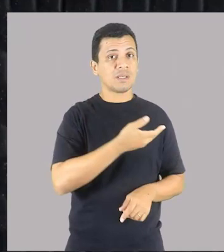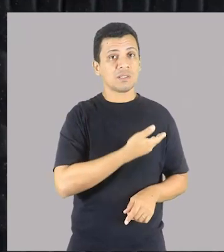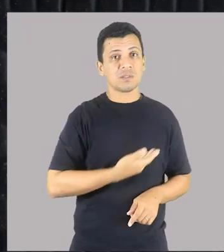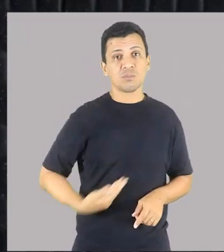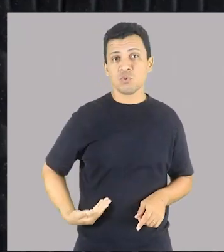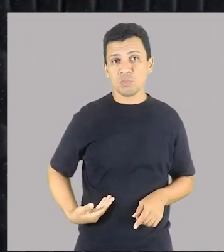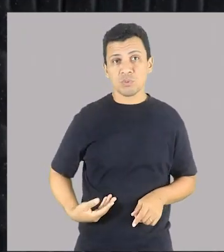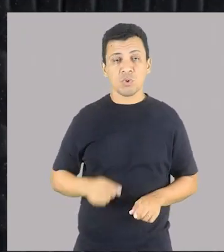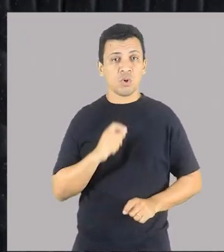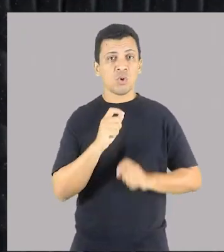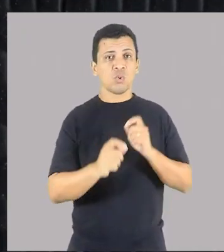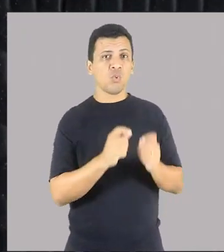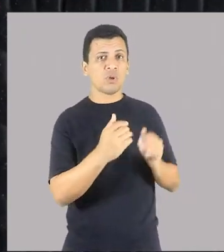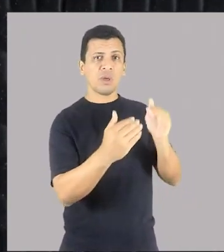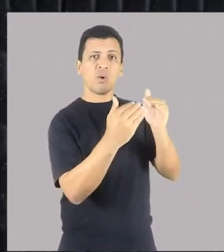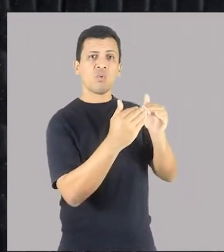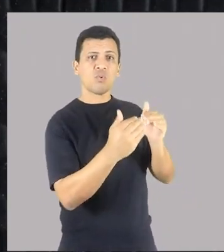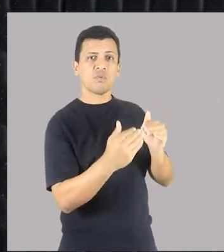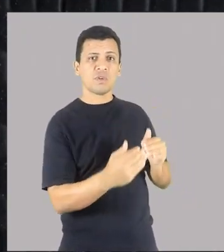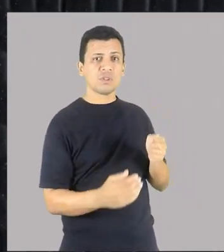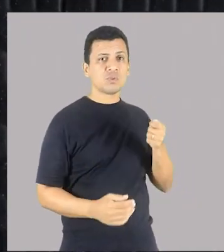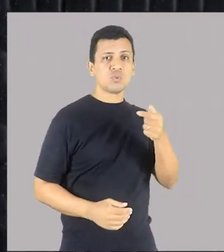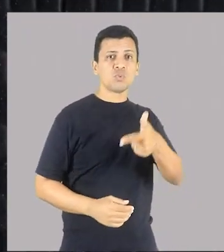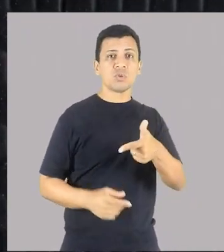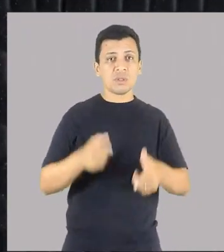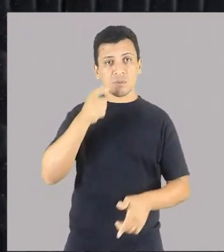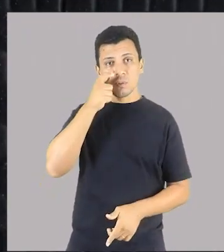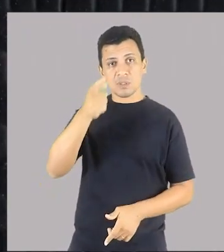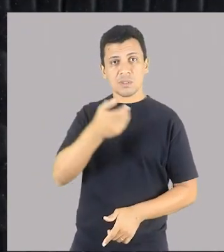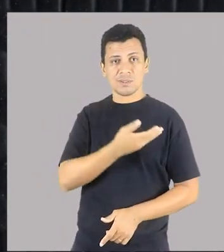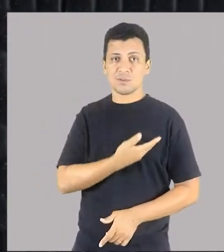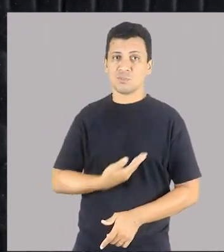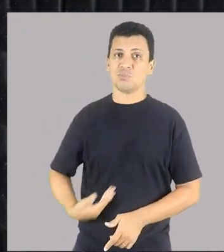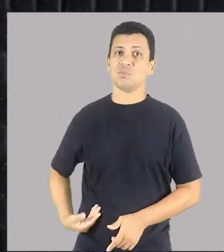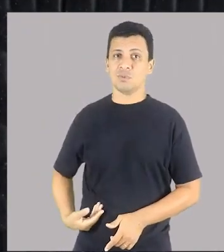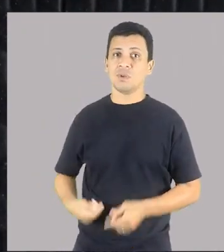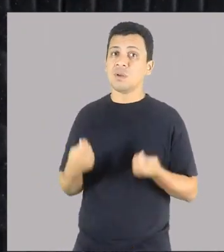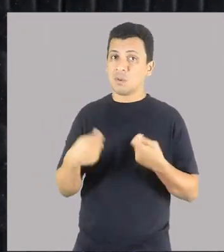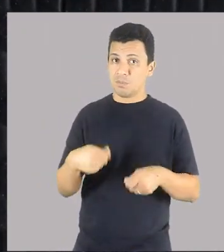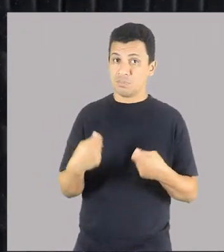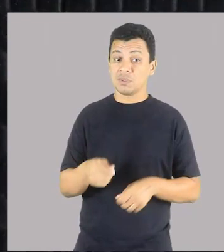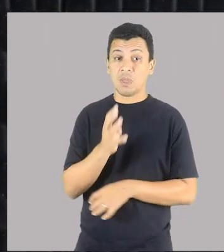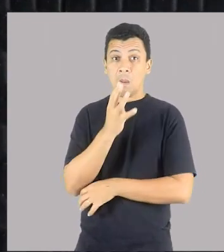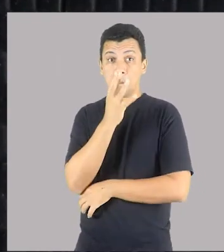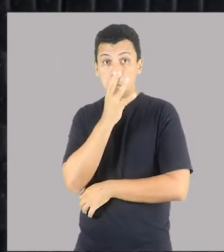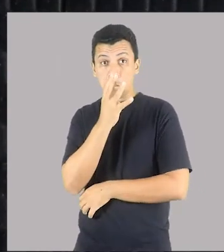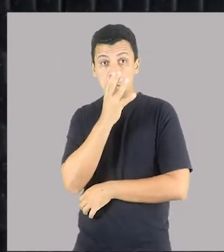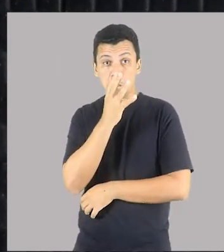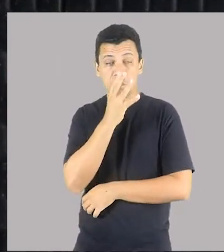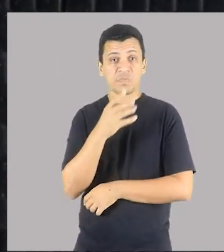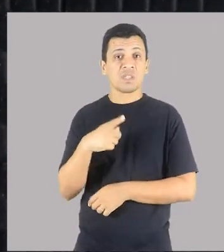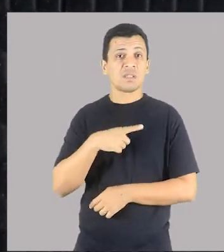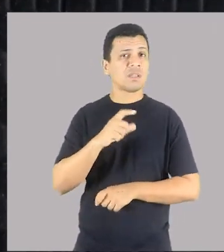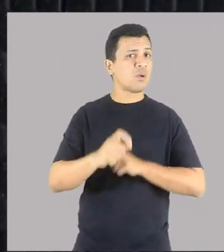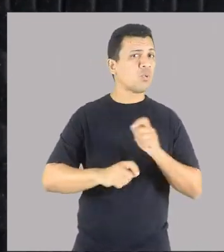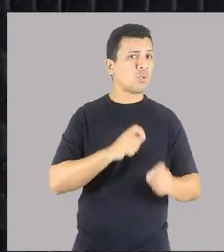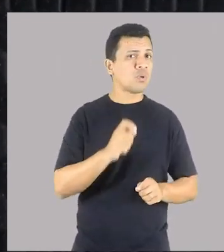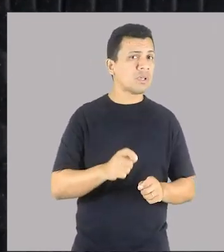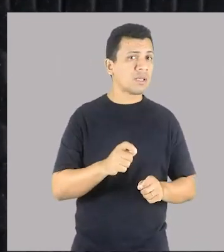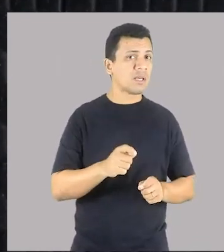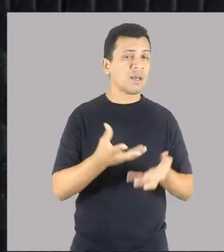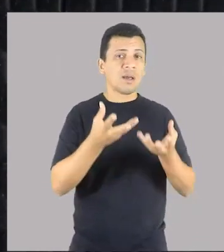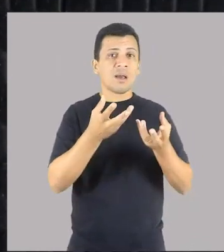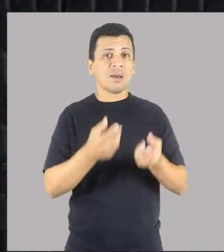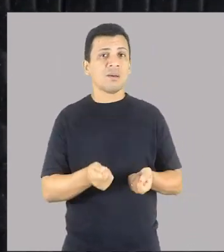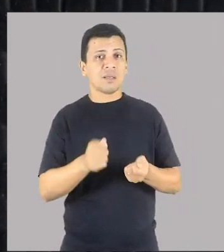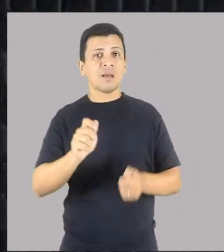mais conveniente em relação ao interesse público. Nesse sentido, haverá ali uma maior abertura para